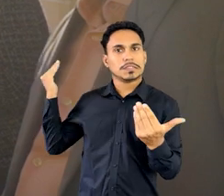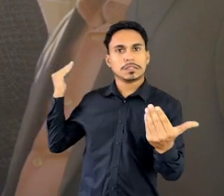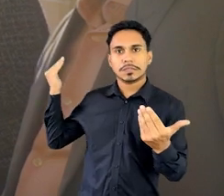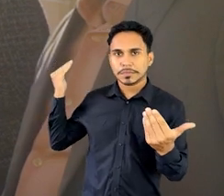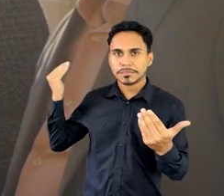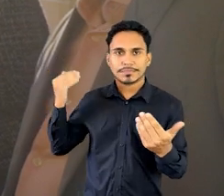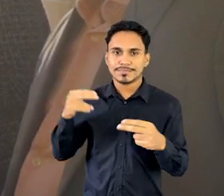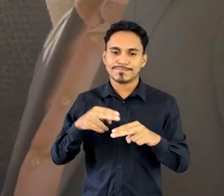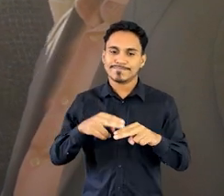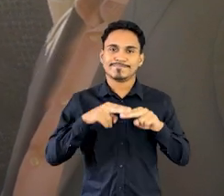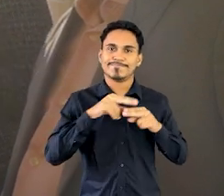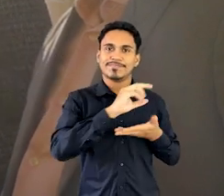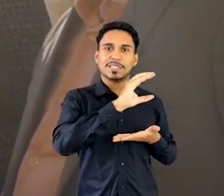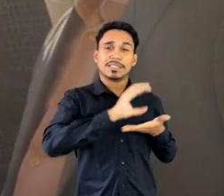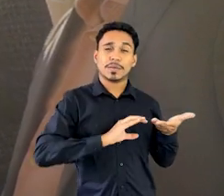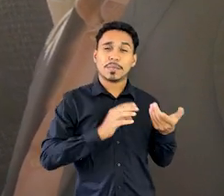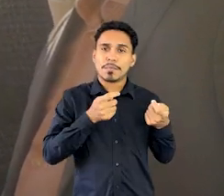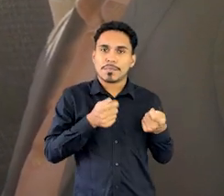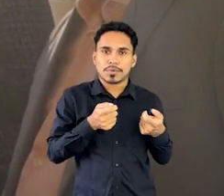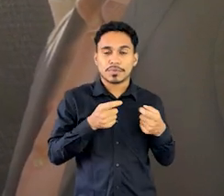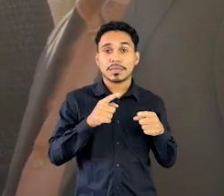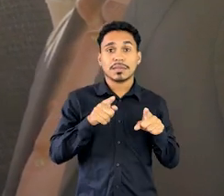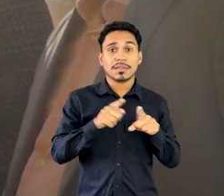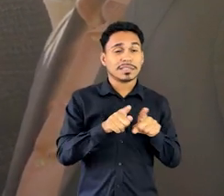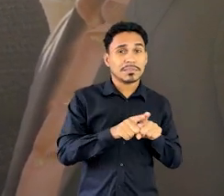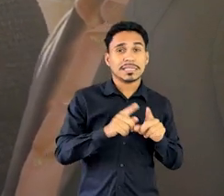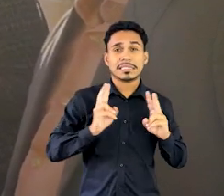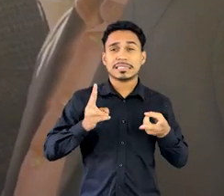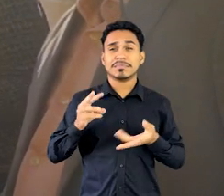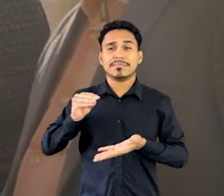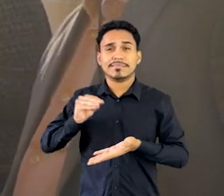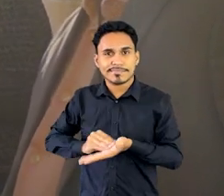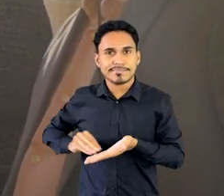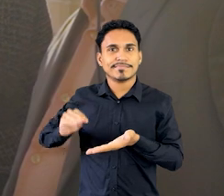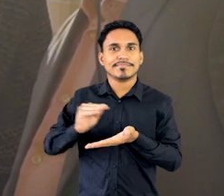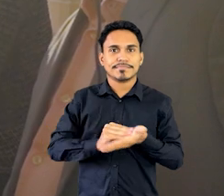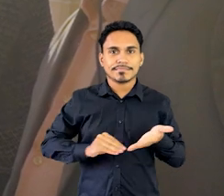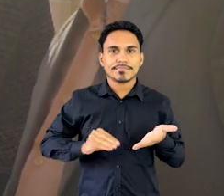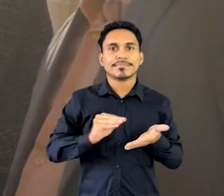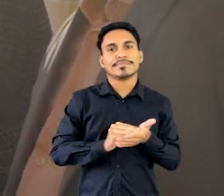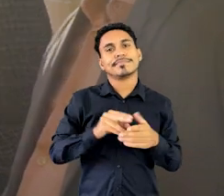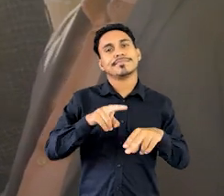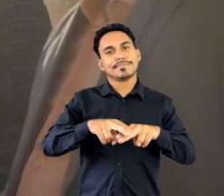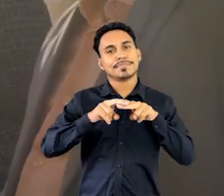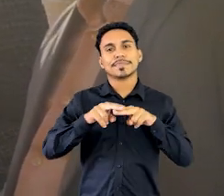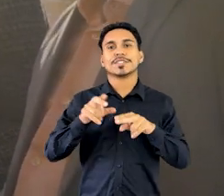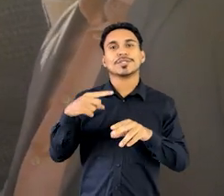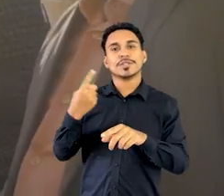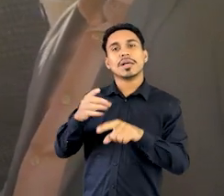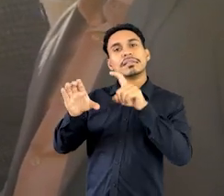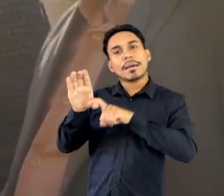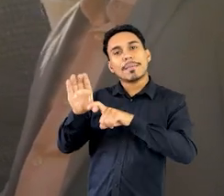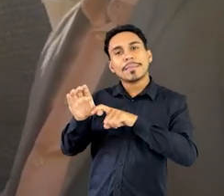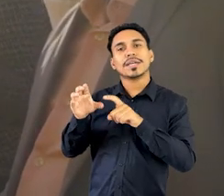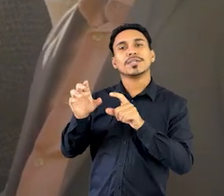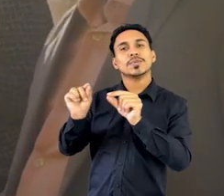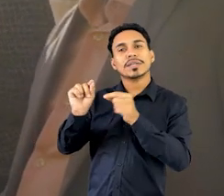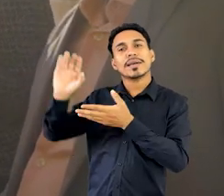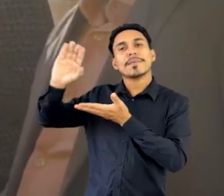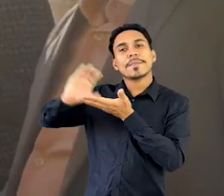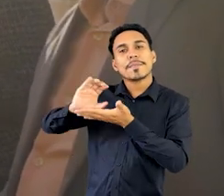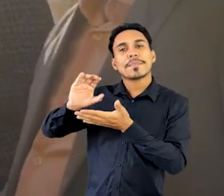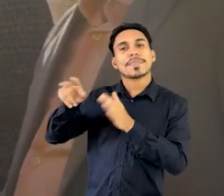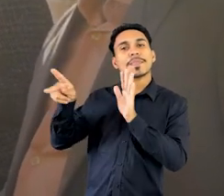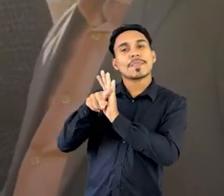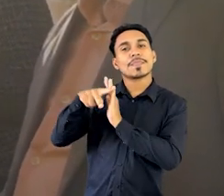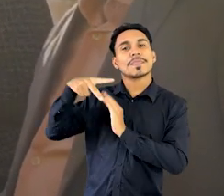então a gente não tem todos esses recursos e aa não fecha a conta não fecha então a gente depende cada vez mais por exemplo de emendas parlamentares que